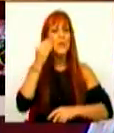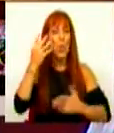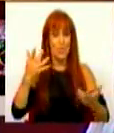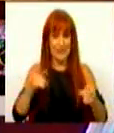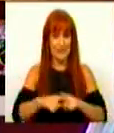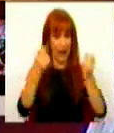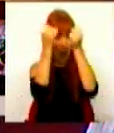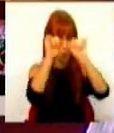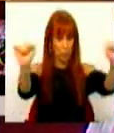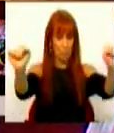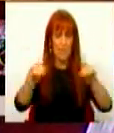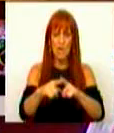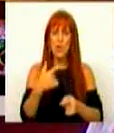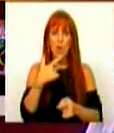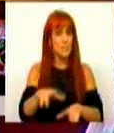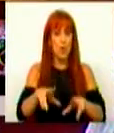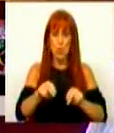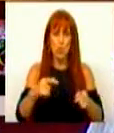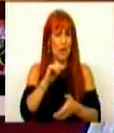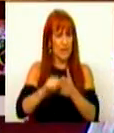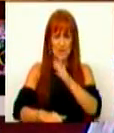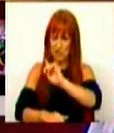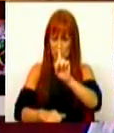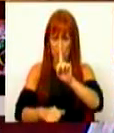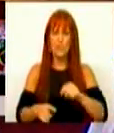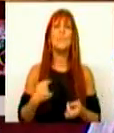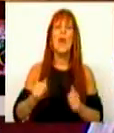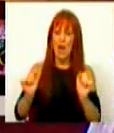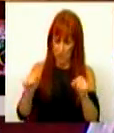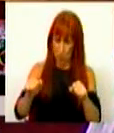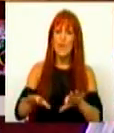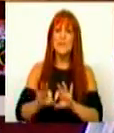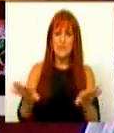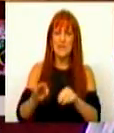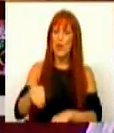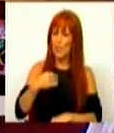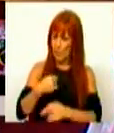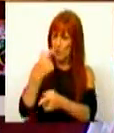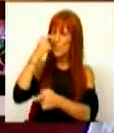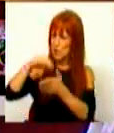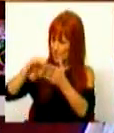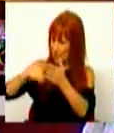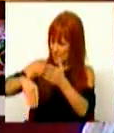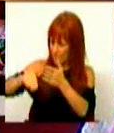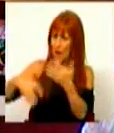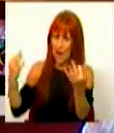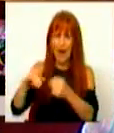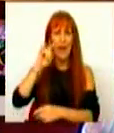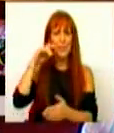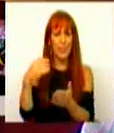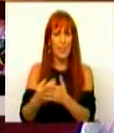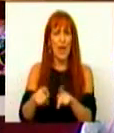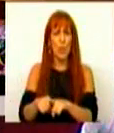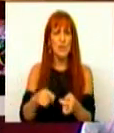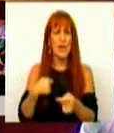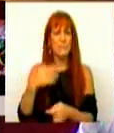Desta autonomia, nós não podemos nunca abdicar. Acompanhamos, por isso, a preocupação dos peticionários em garantir a